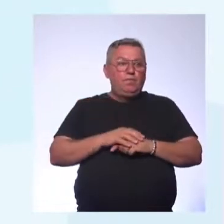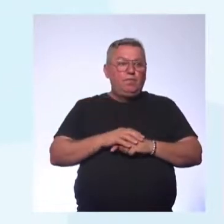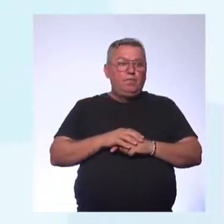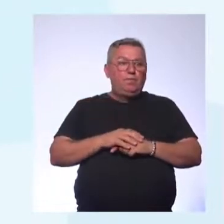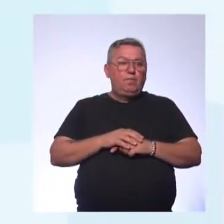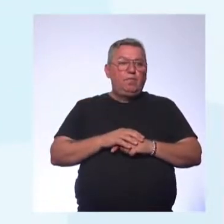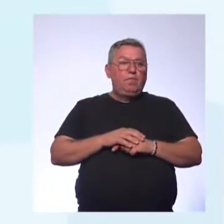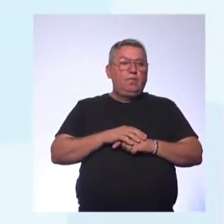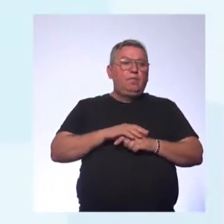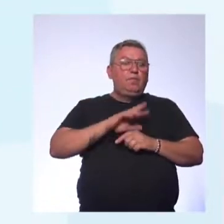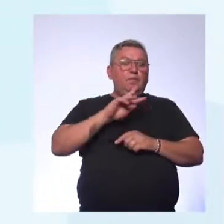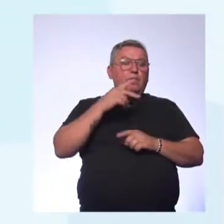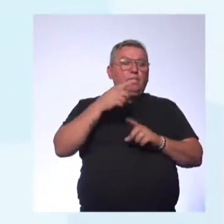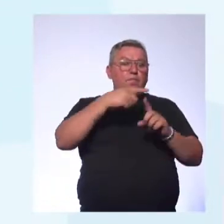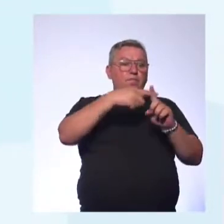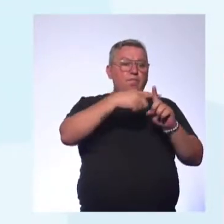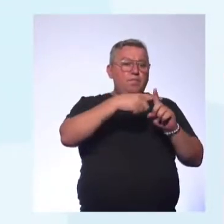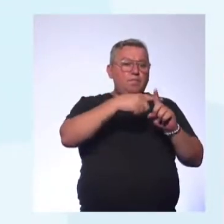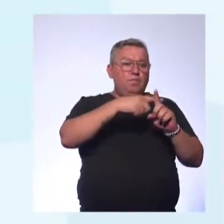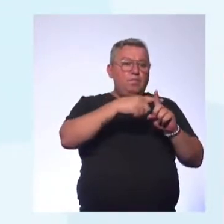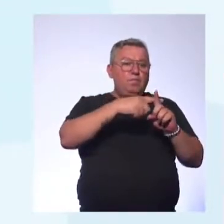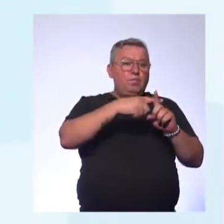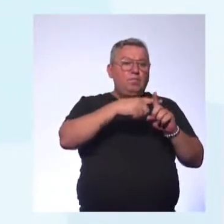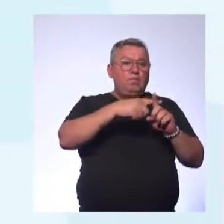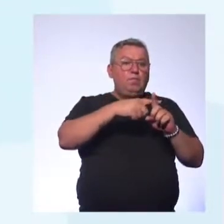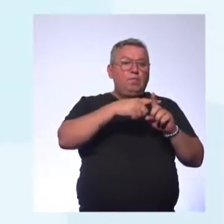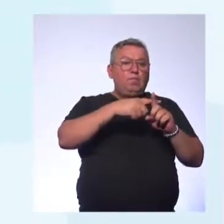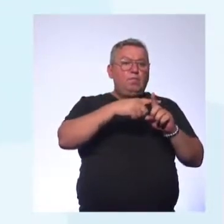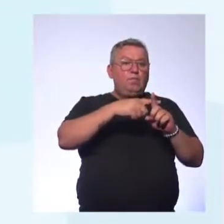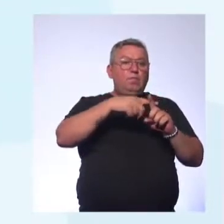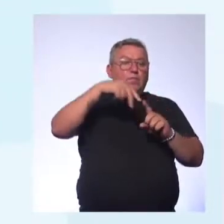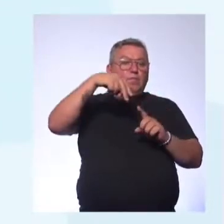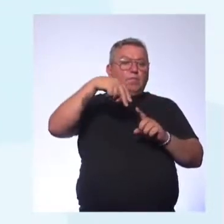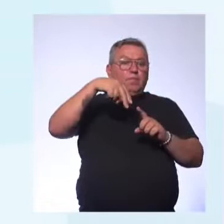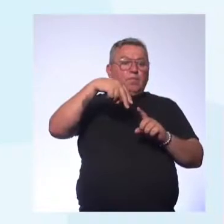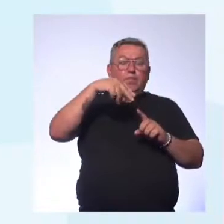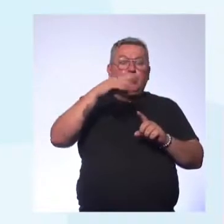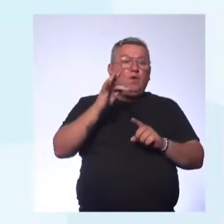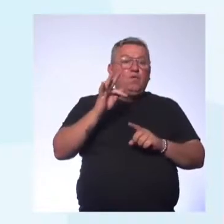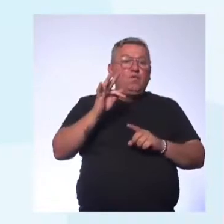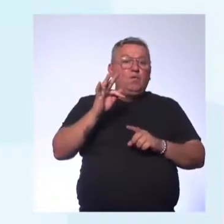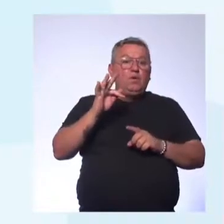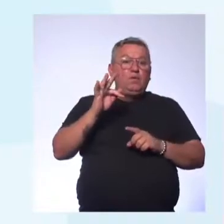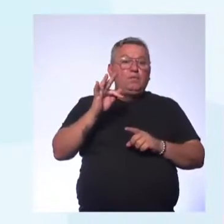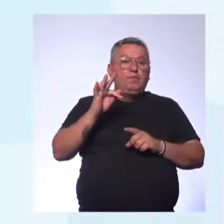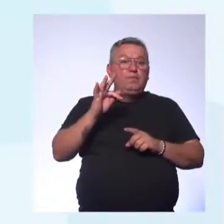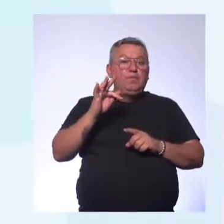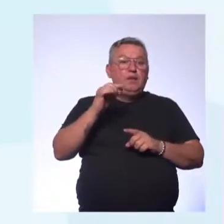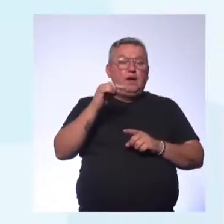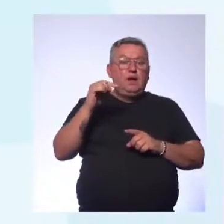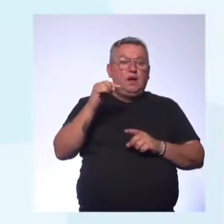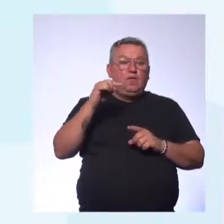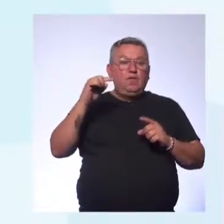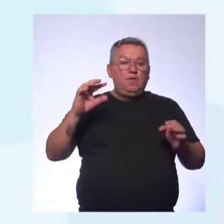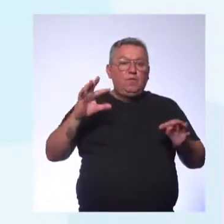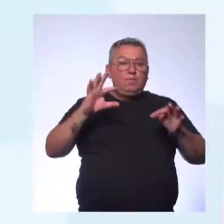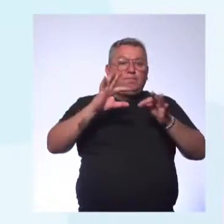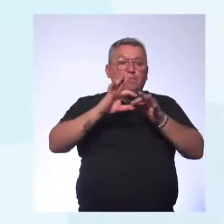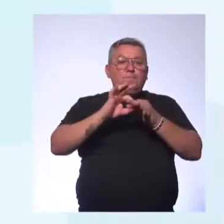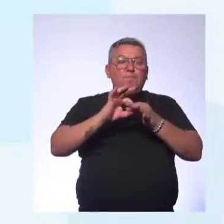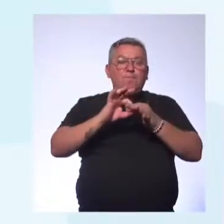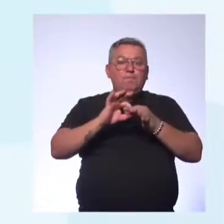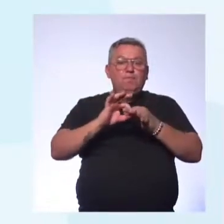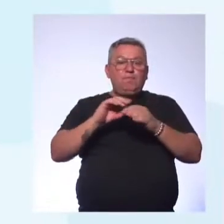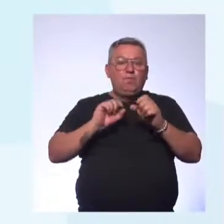e possui carga elétrica positiva Ok e o nitrogênio ou o flúor carga elétrica negativa